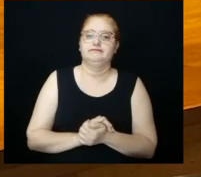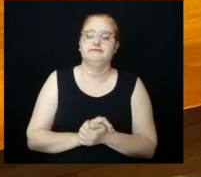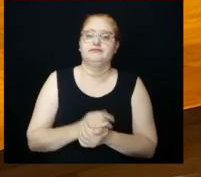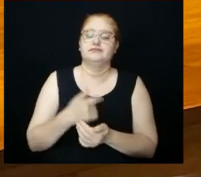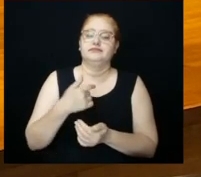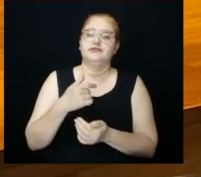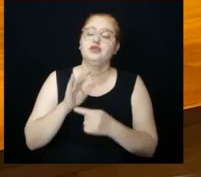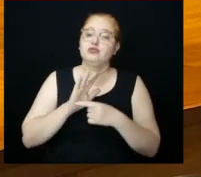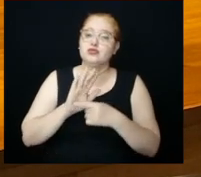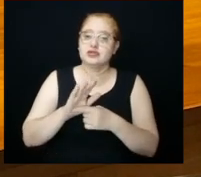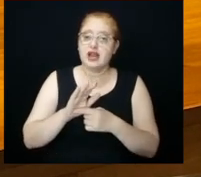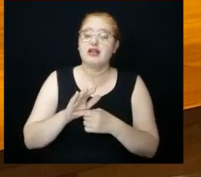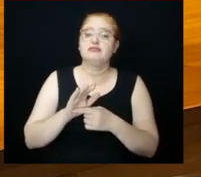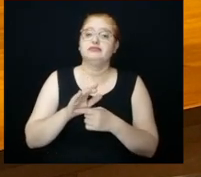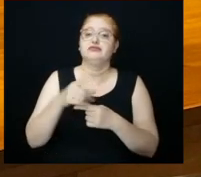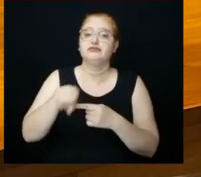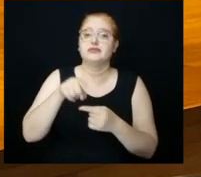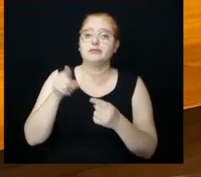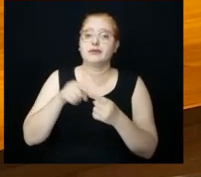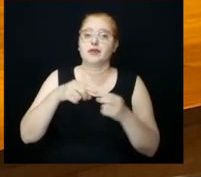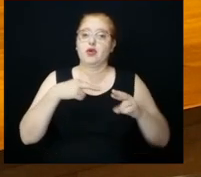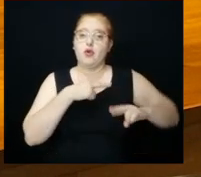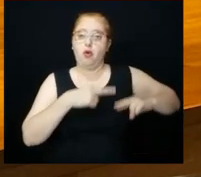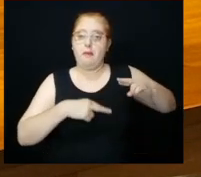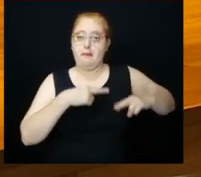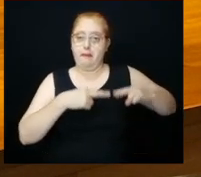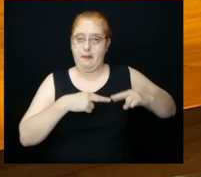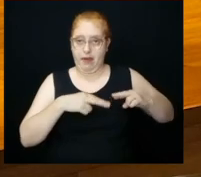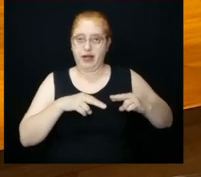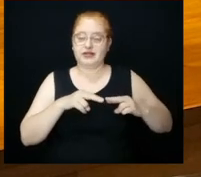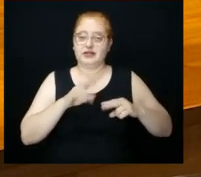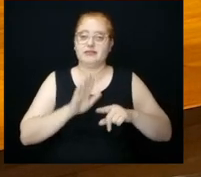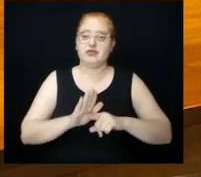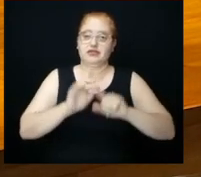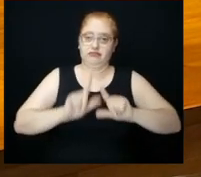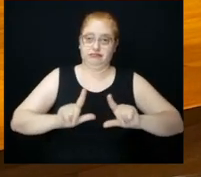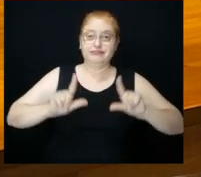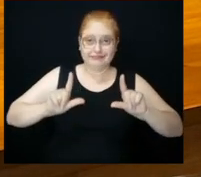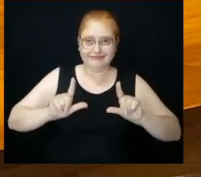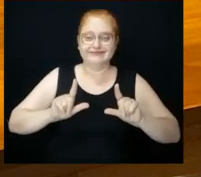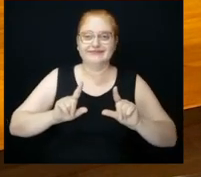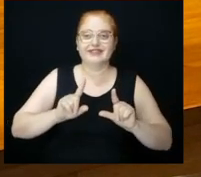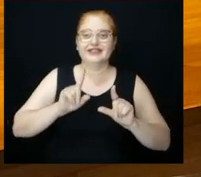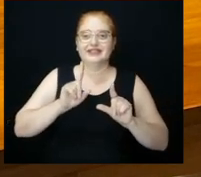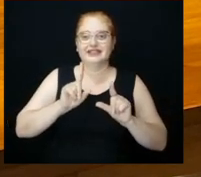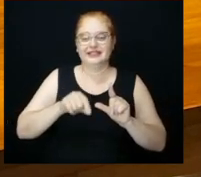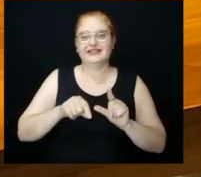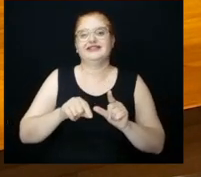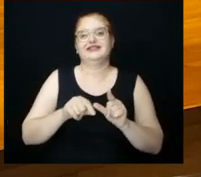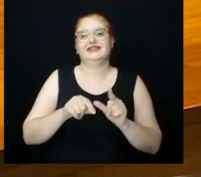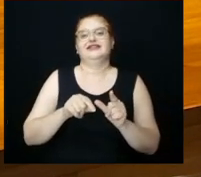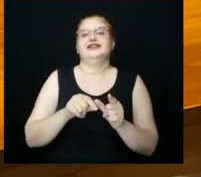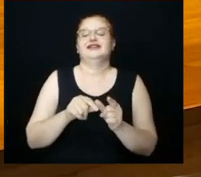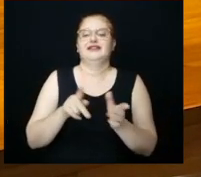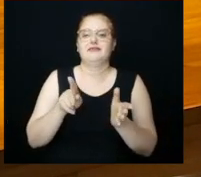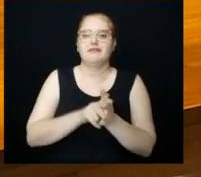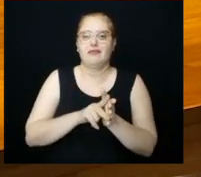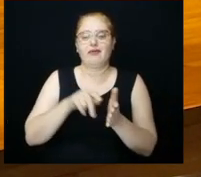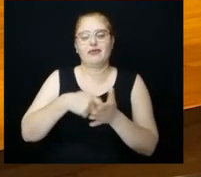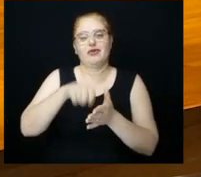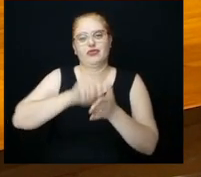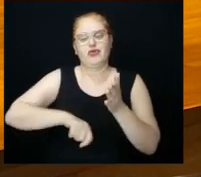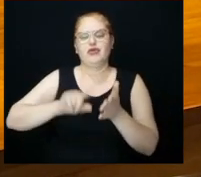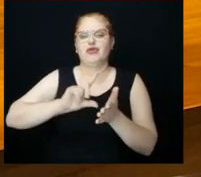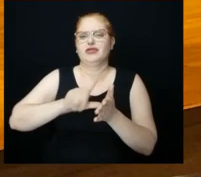eu trouxe para vocês o primeiro romance, que é A Terra Sonâmbula, que é muito emblemático da obra dele. Depois ele vai modificando também a